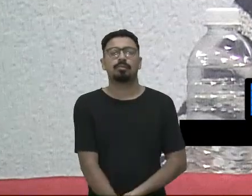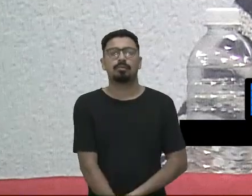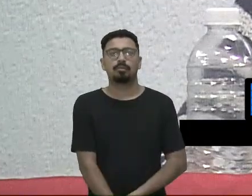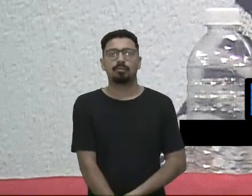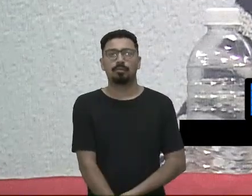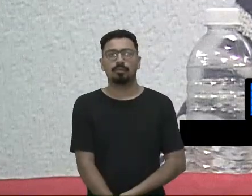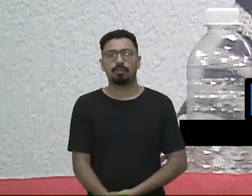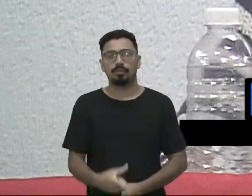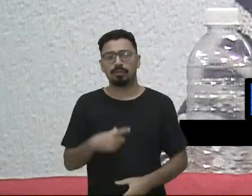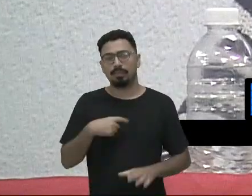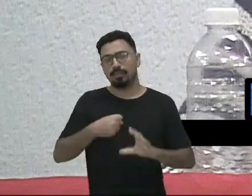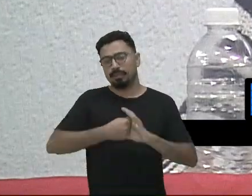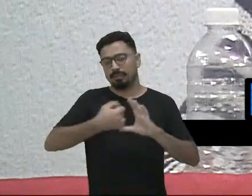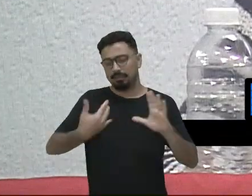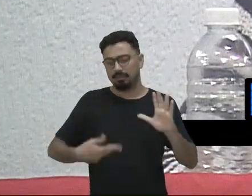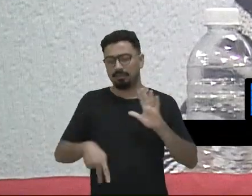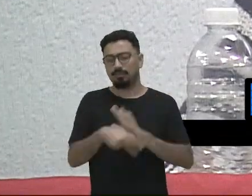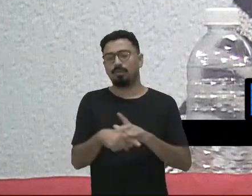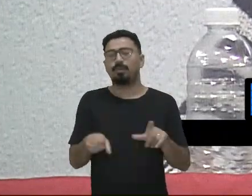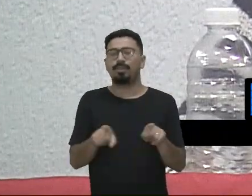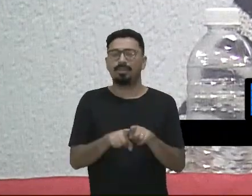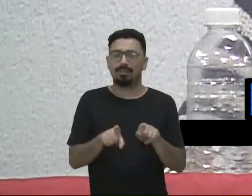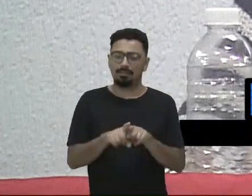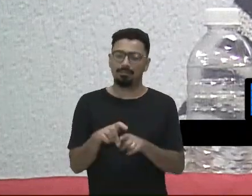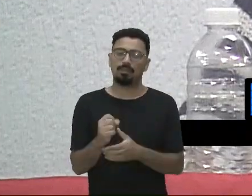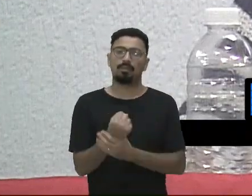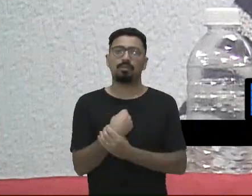os critérios, a forma de